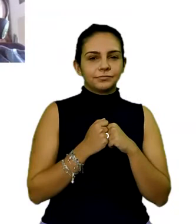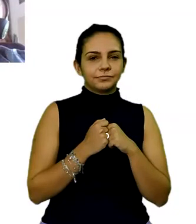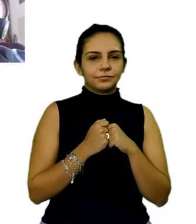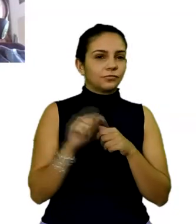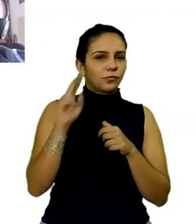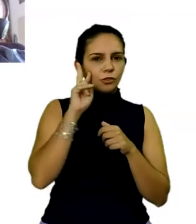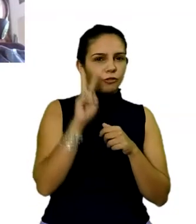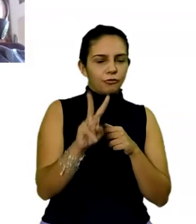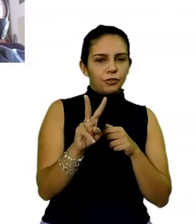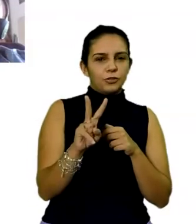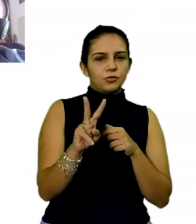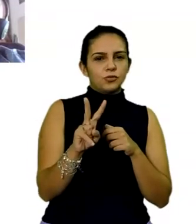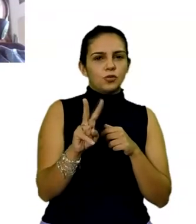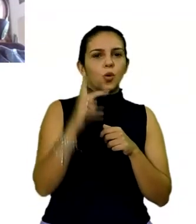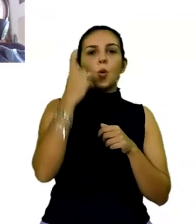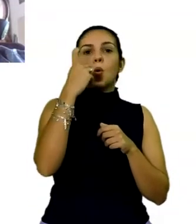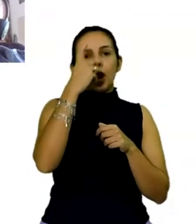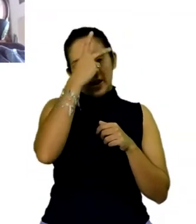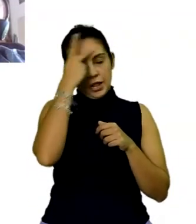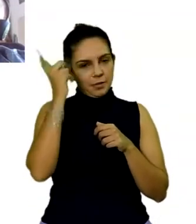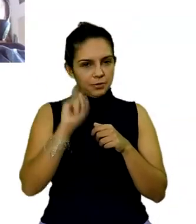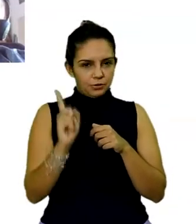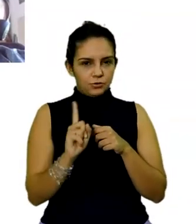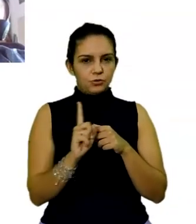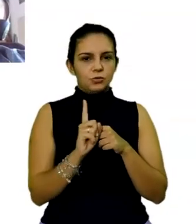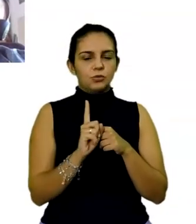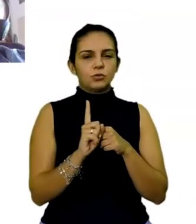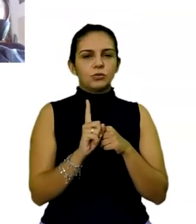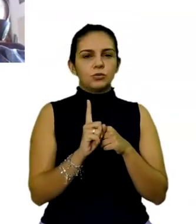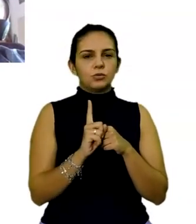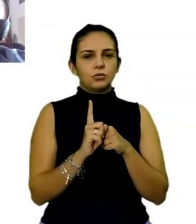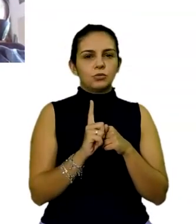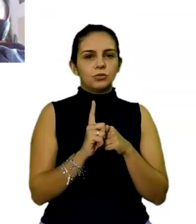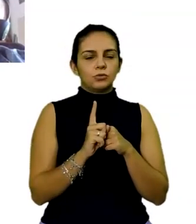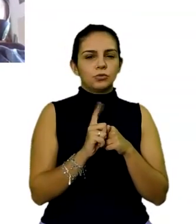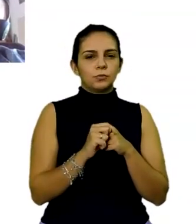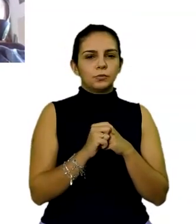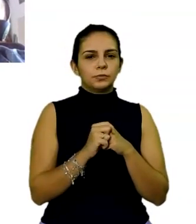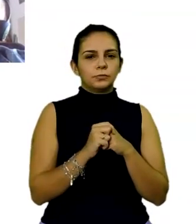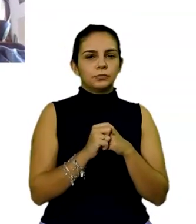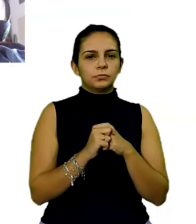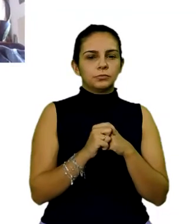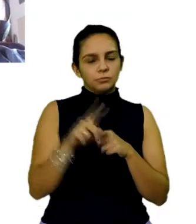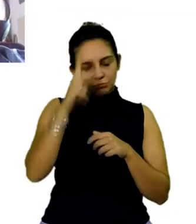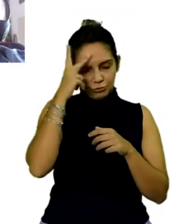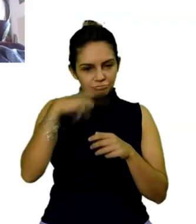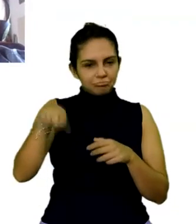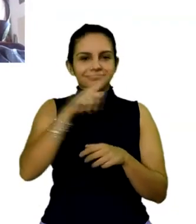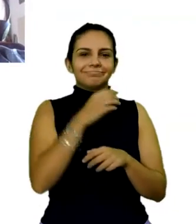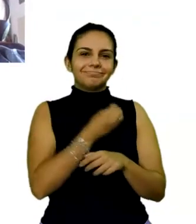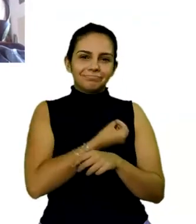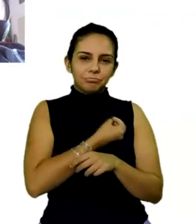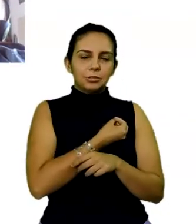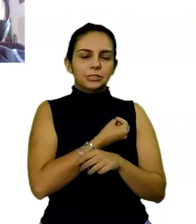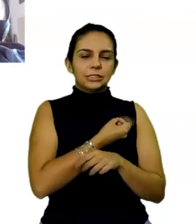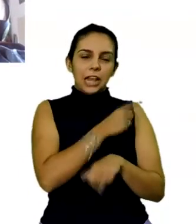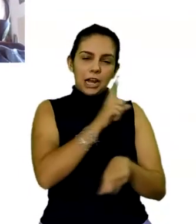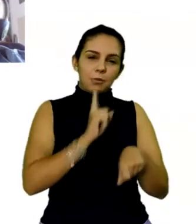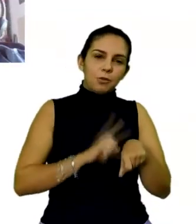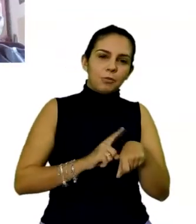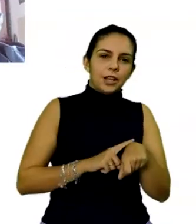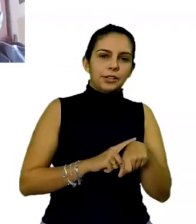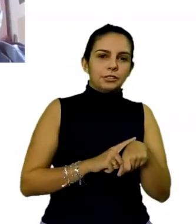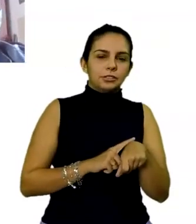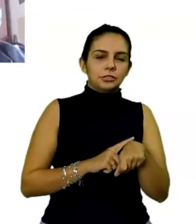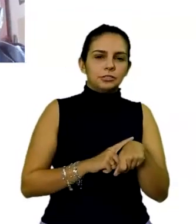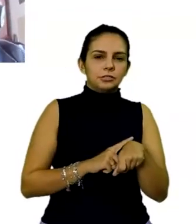Eu não vejo que seja uma única pessoa. Eu acho que é que participou daquele momento